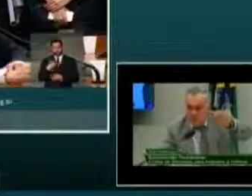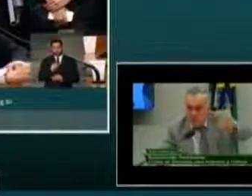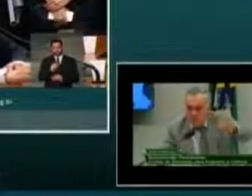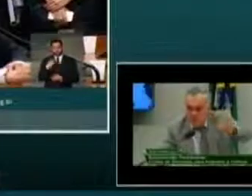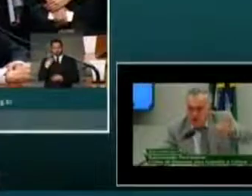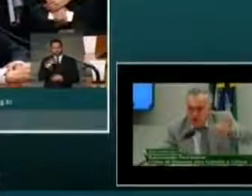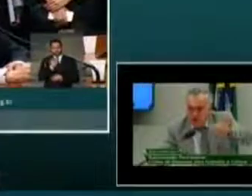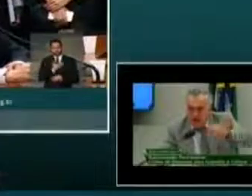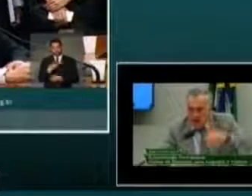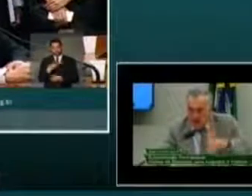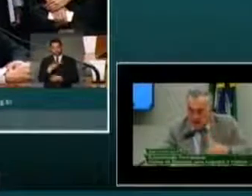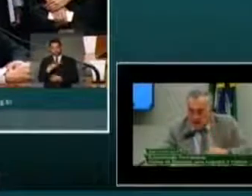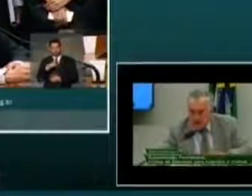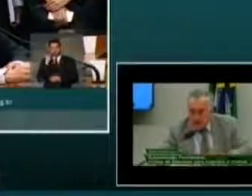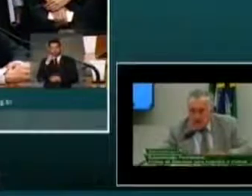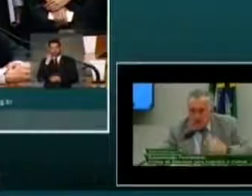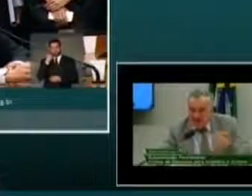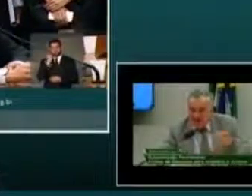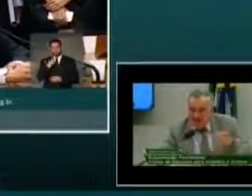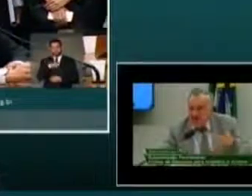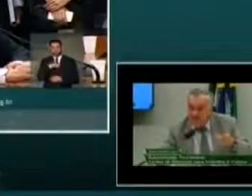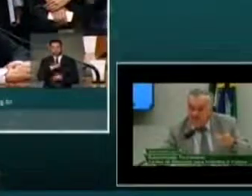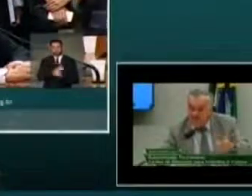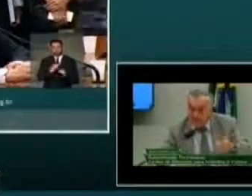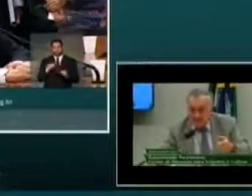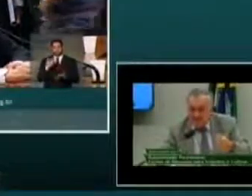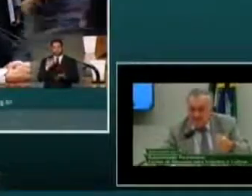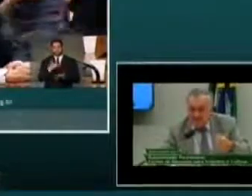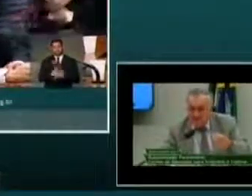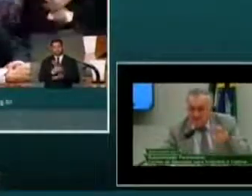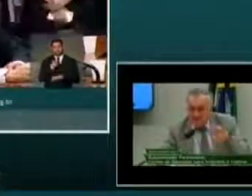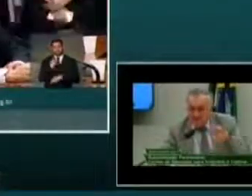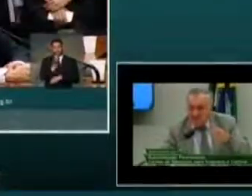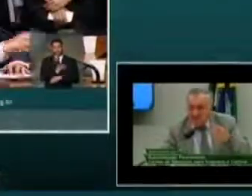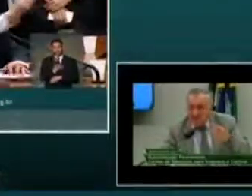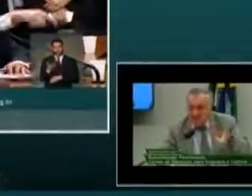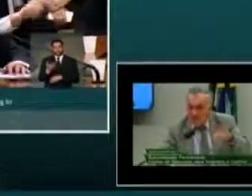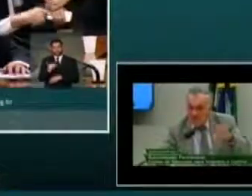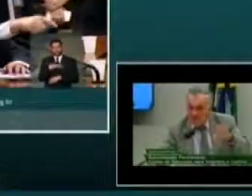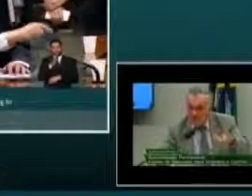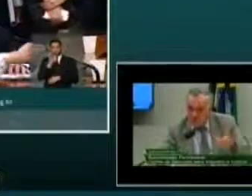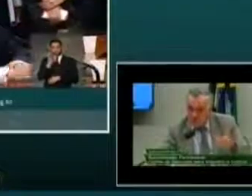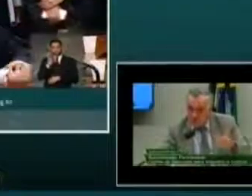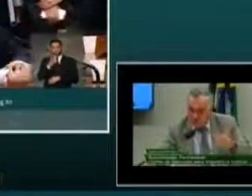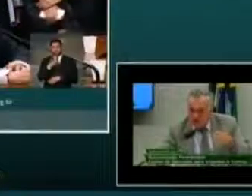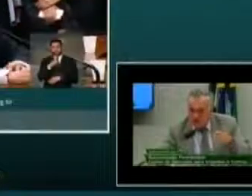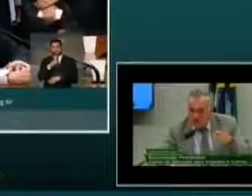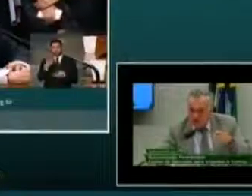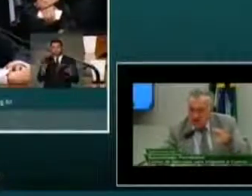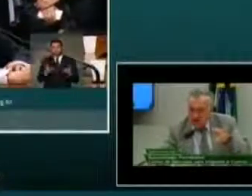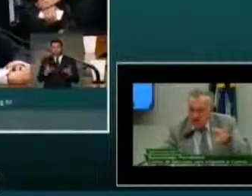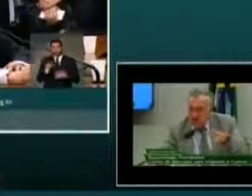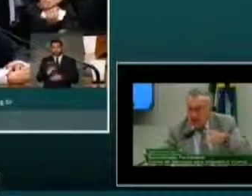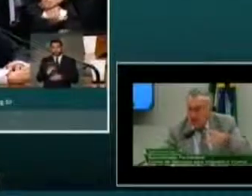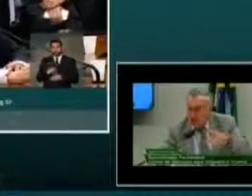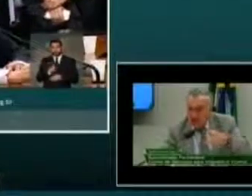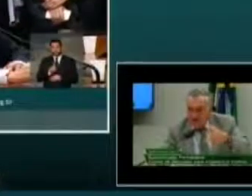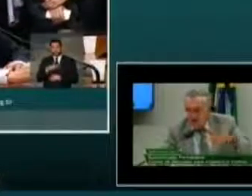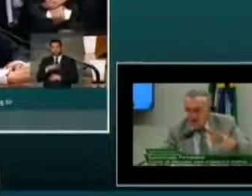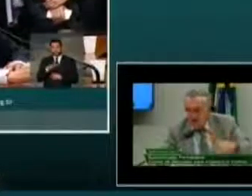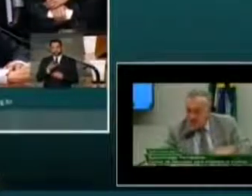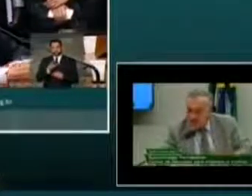deputados, mas a minha experiência não permite vir aqui dizer para vocês que a solução vai sair agora aqui. Não é assim que